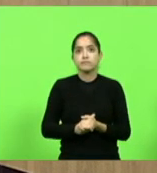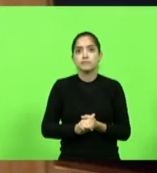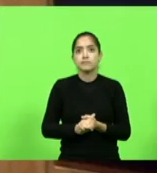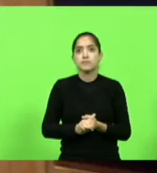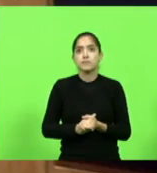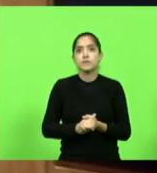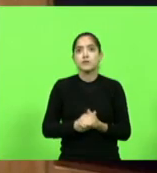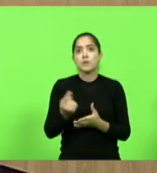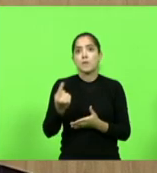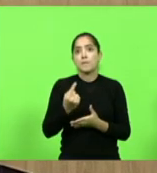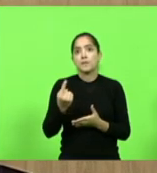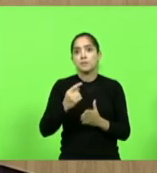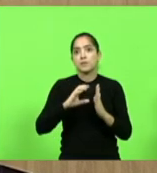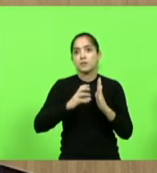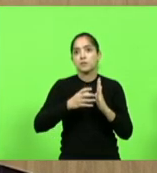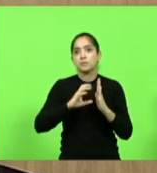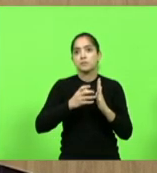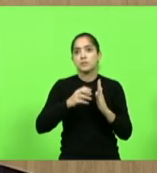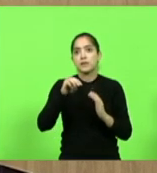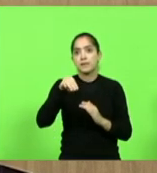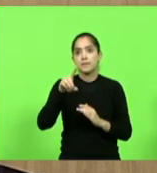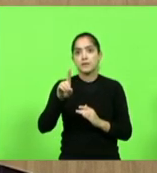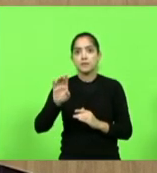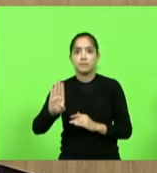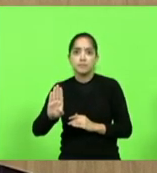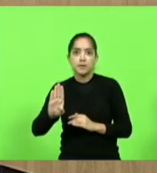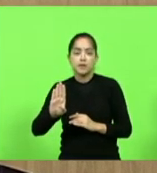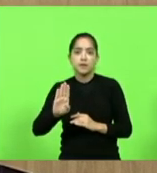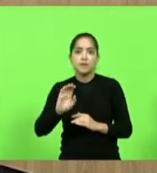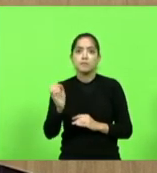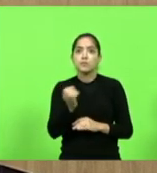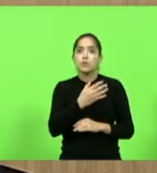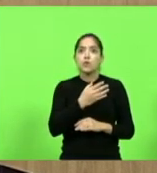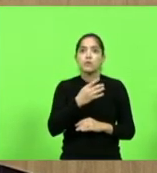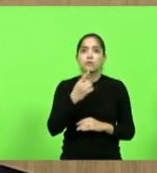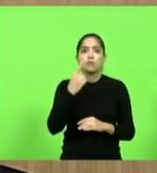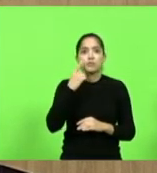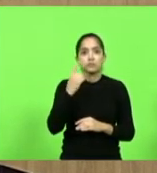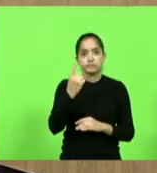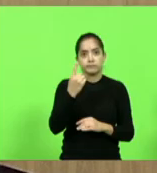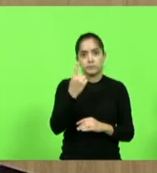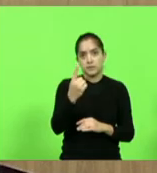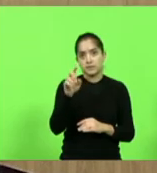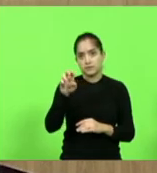do dia, bloco MDB, Partido Novo, por 15 minutos. Alguém fará